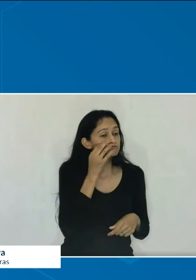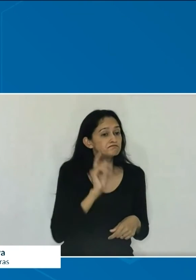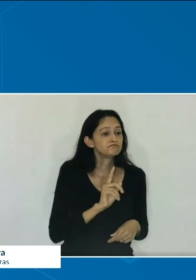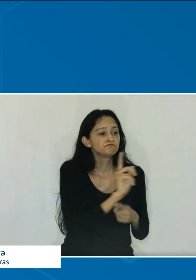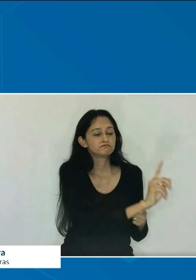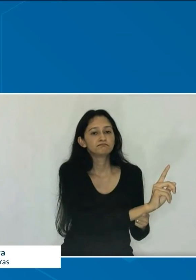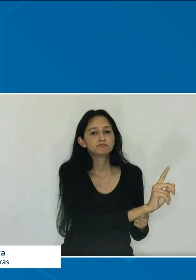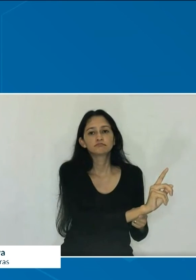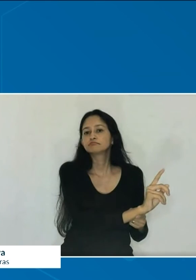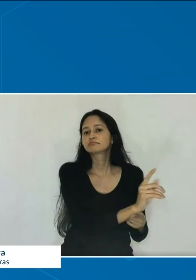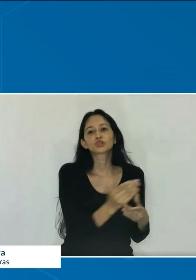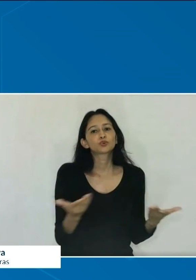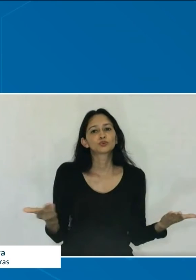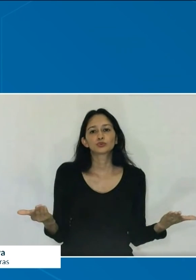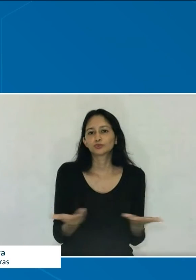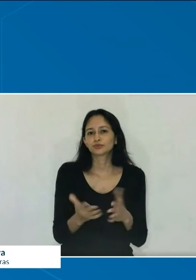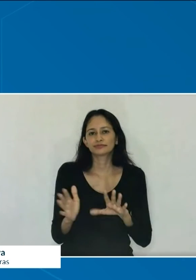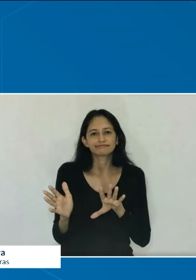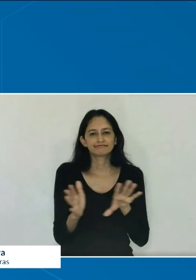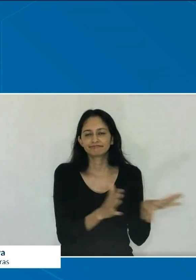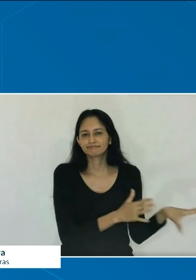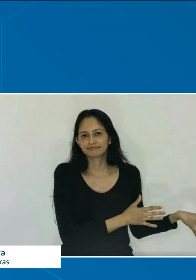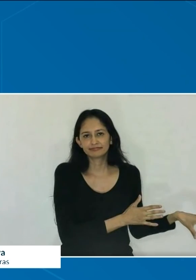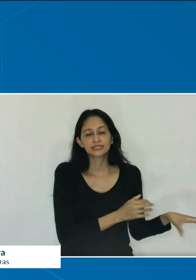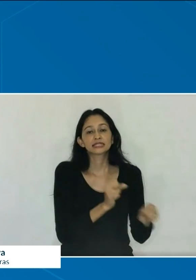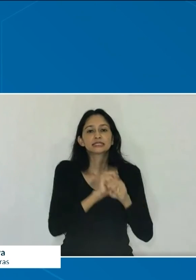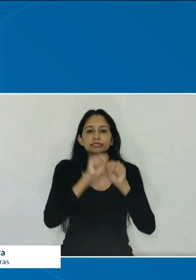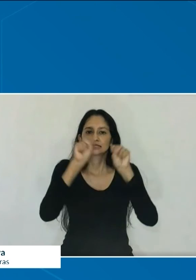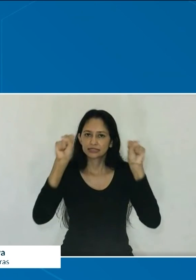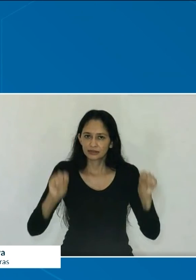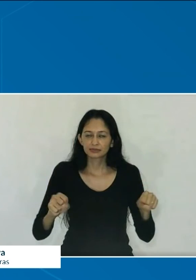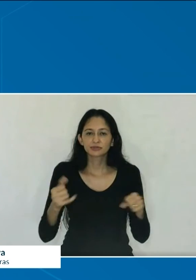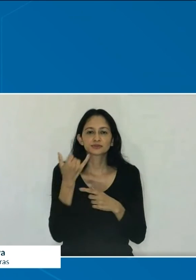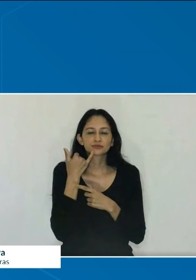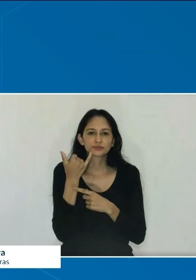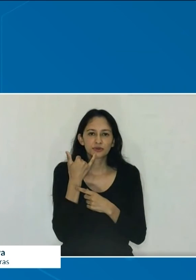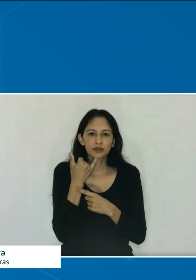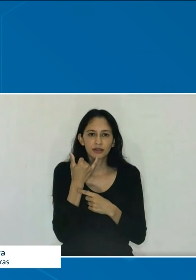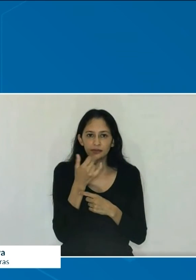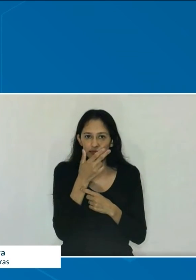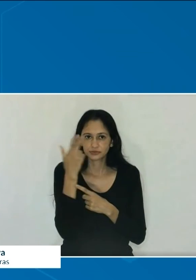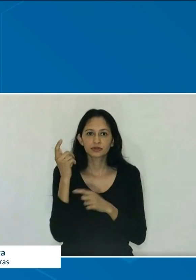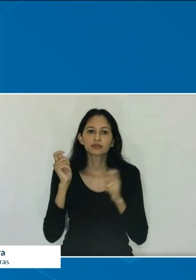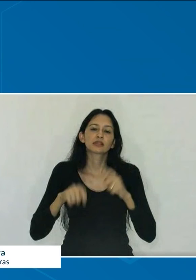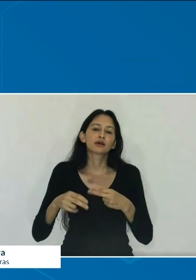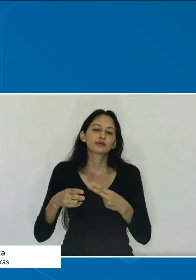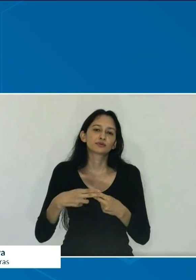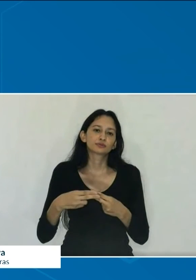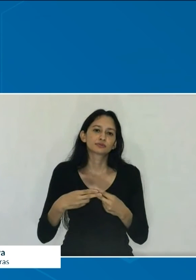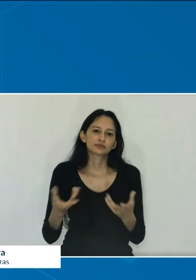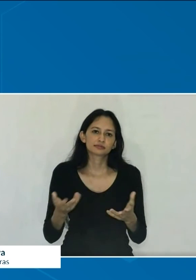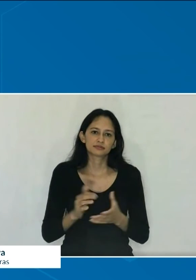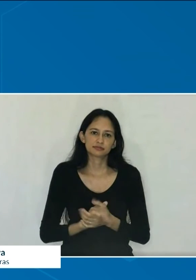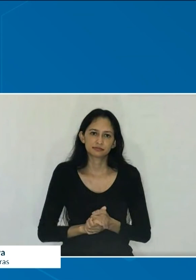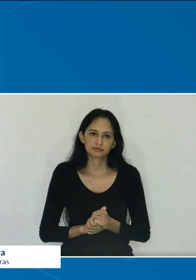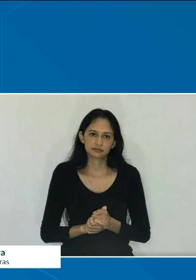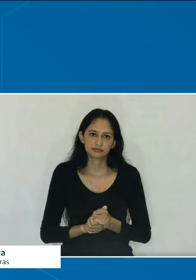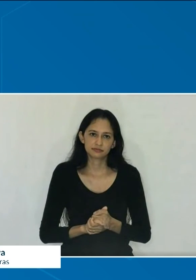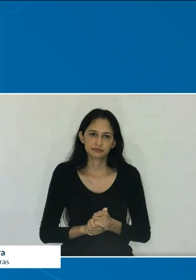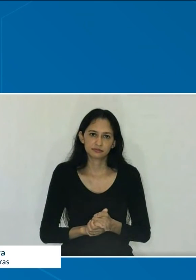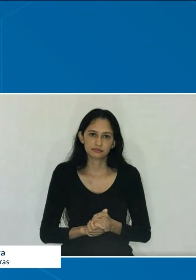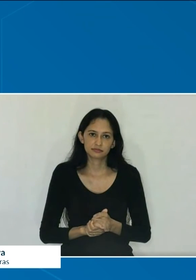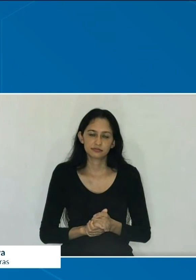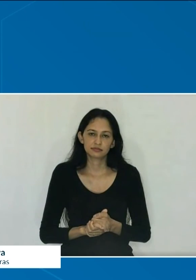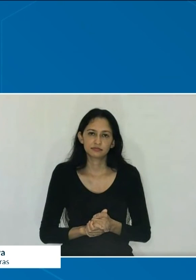deslocamento. Hoje, com o sistema de rastreamento pelo celular que as pessoas utilizam, a gente tem isso monitorado.